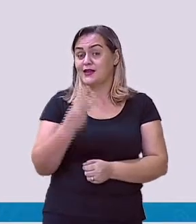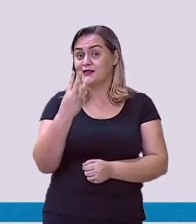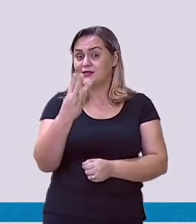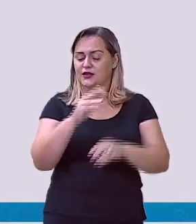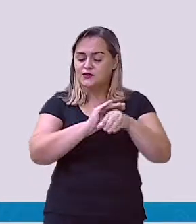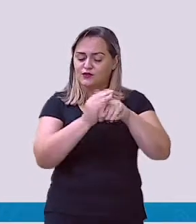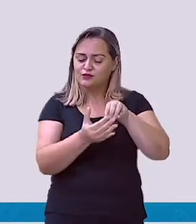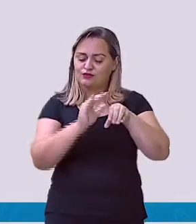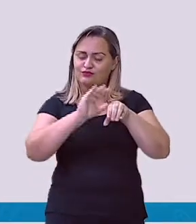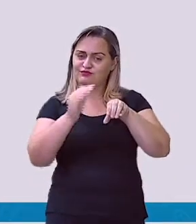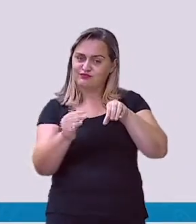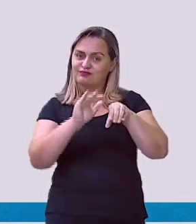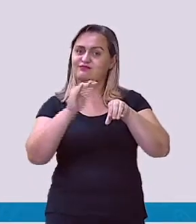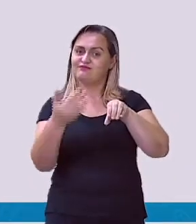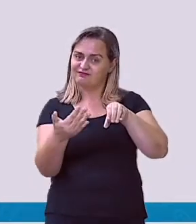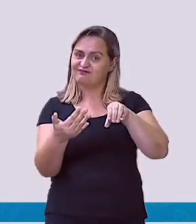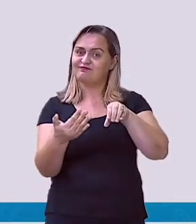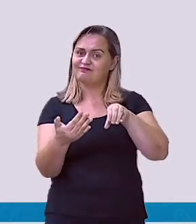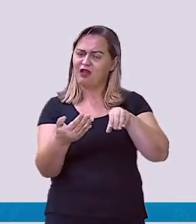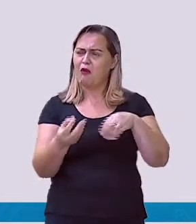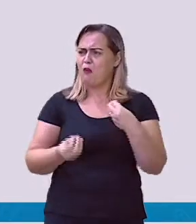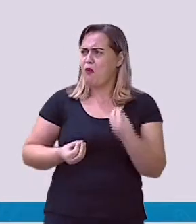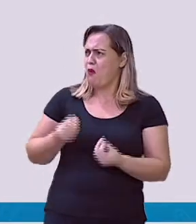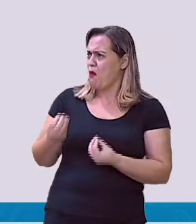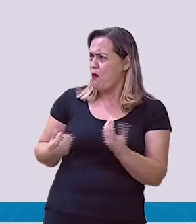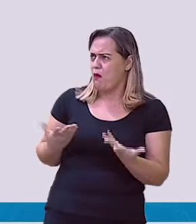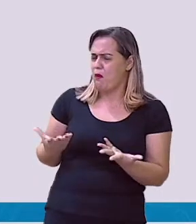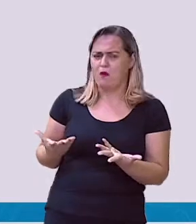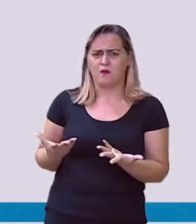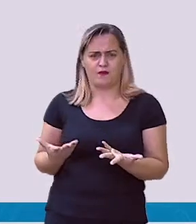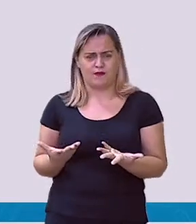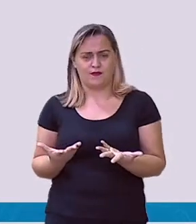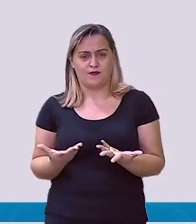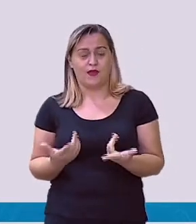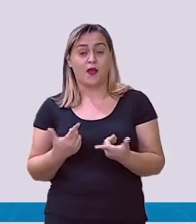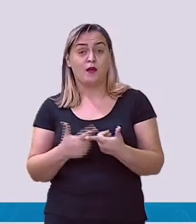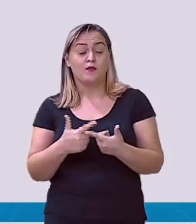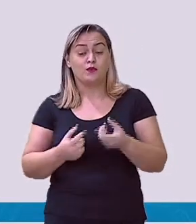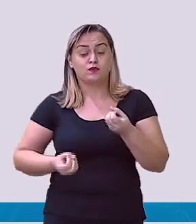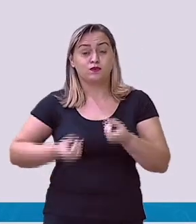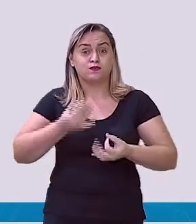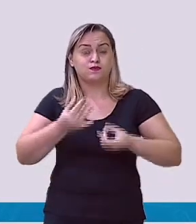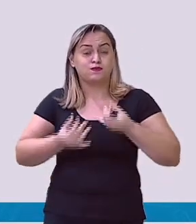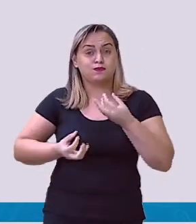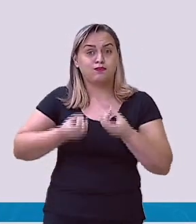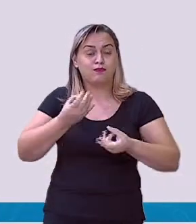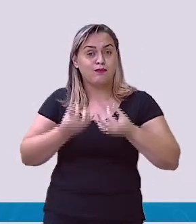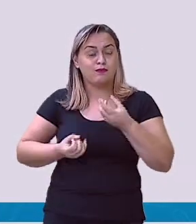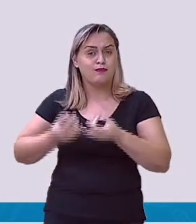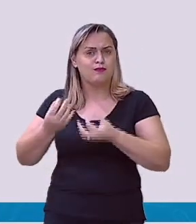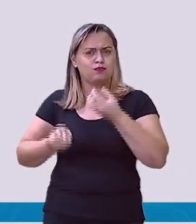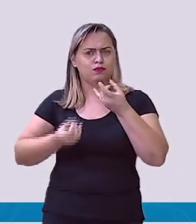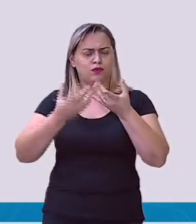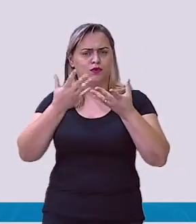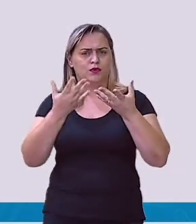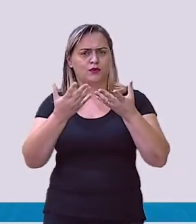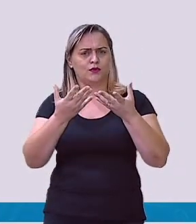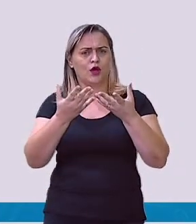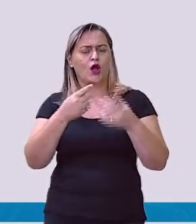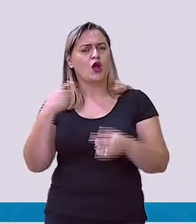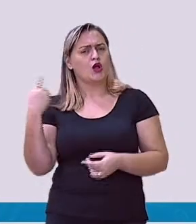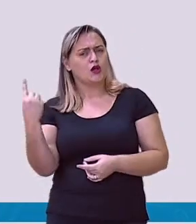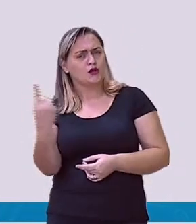Eliane. Como assim? É porque os gases, eles estão o tempo todo à nossa